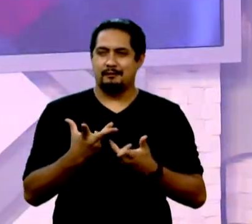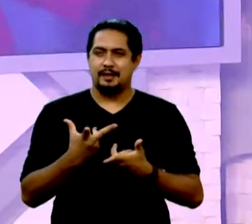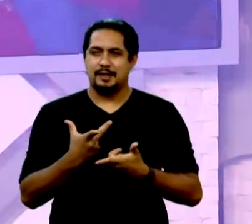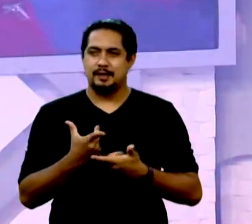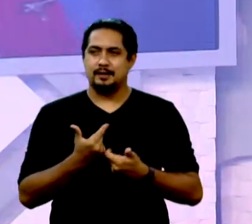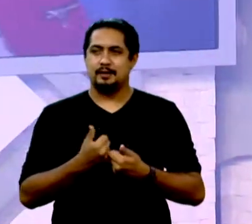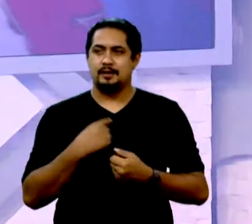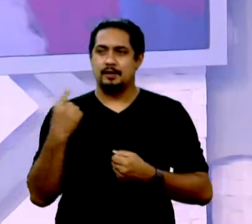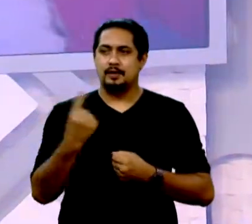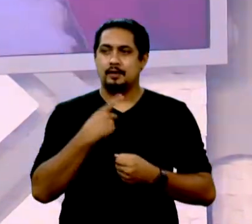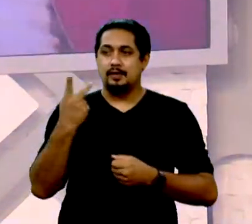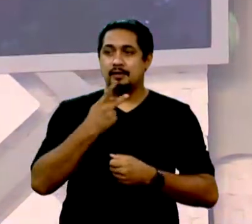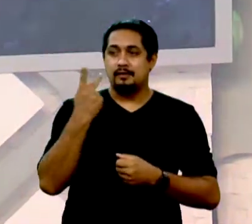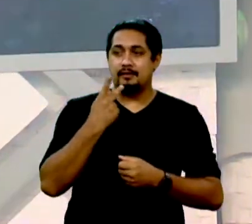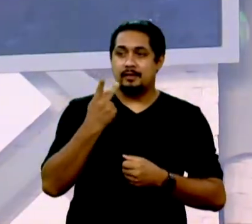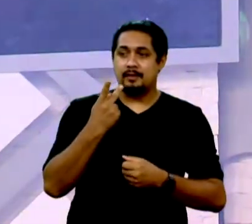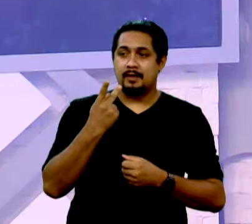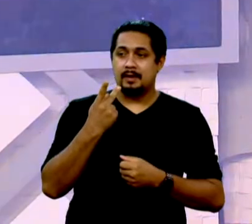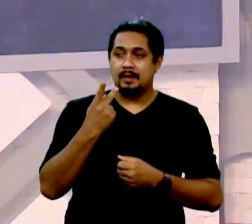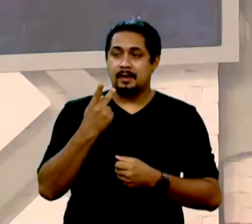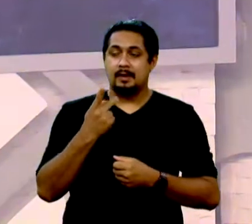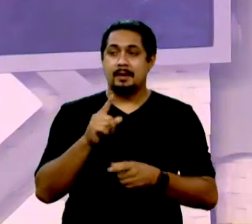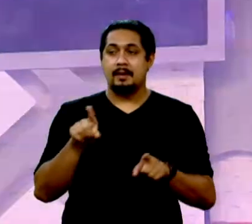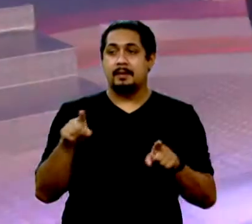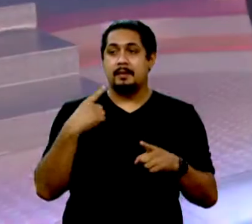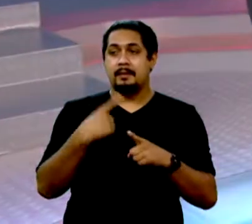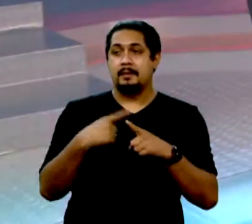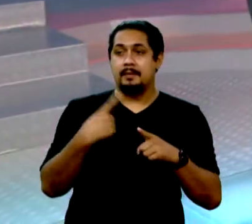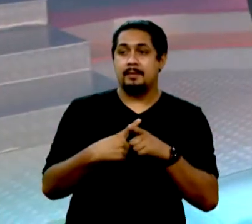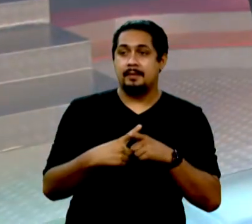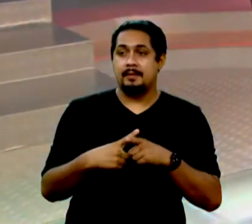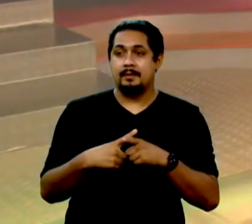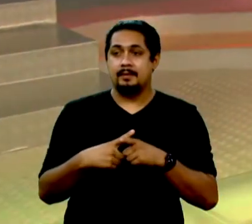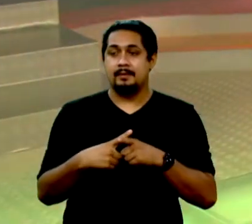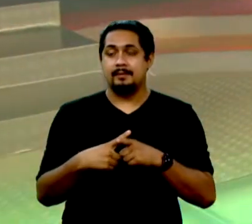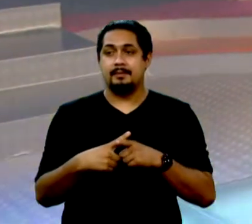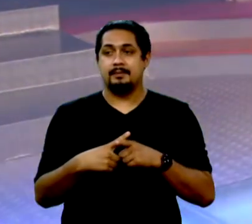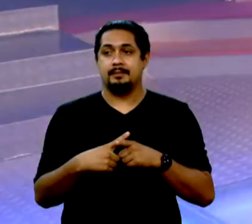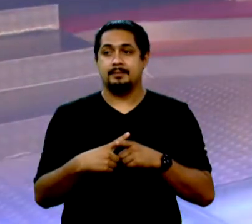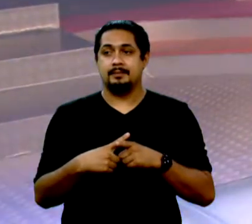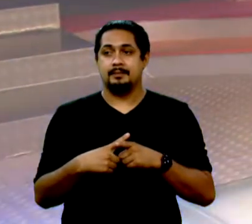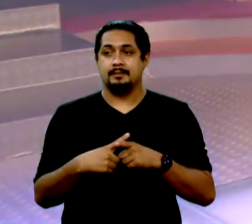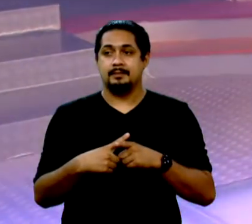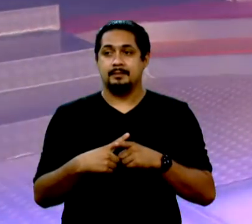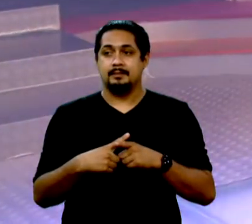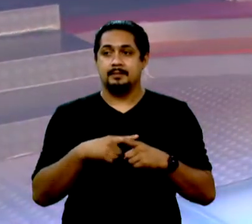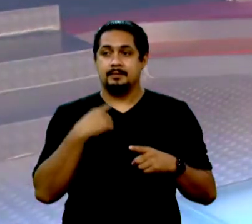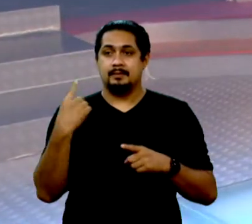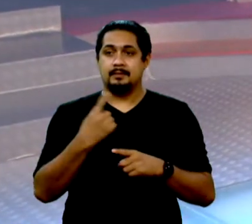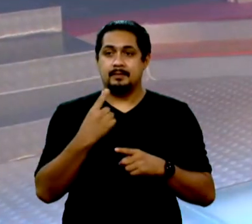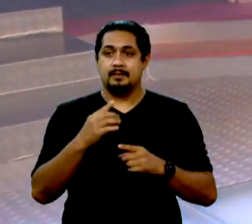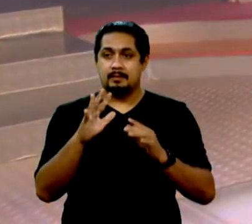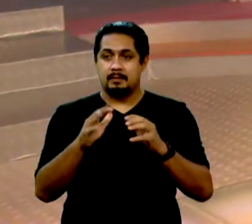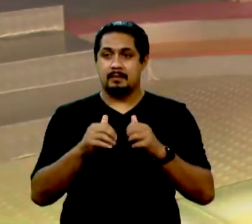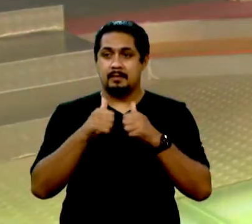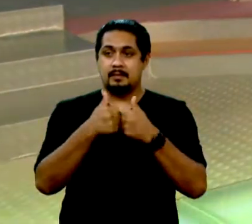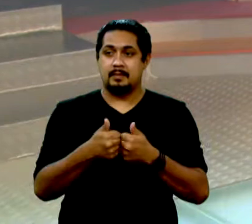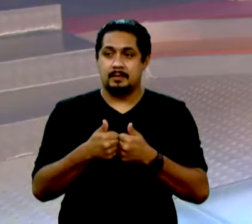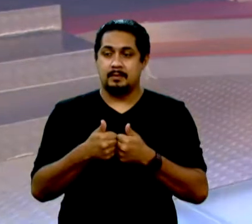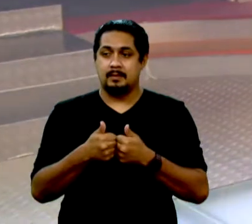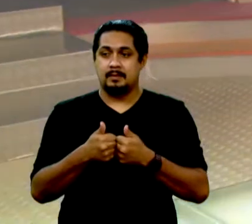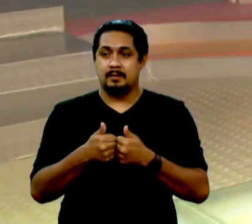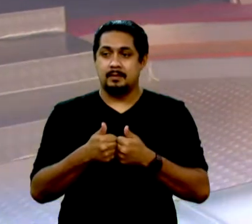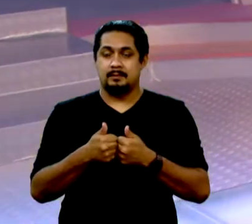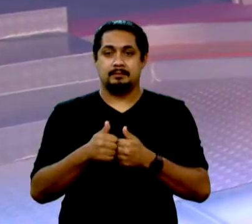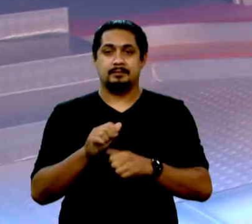A gente não vai falar de tempo, né? Porque. Velho é o mundo, não é? E a gente está cada vez melhor. Eu acho que você está cada vez